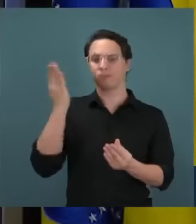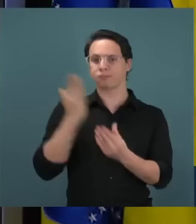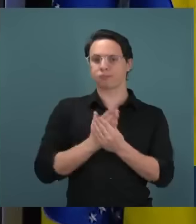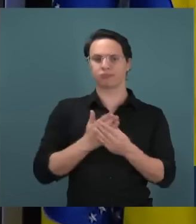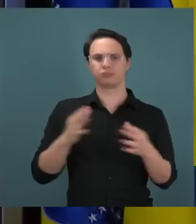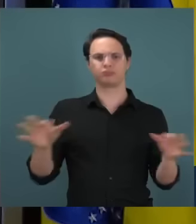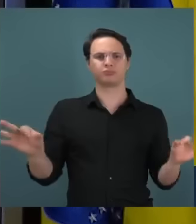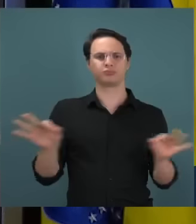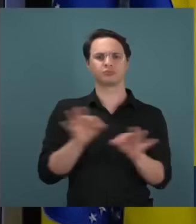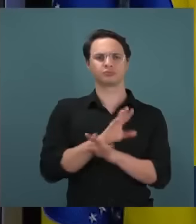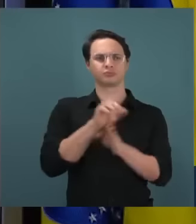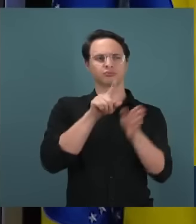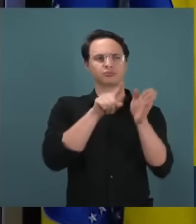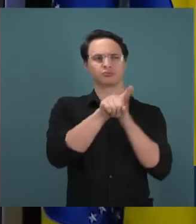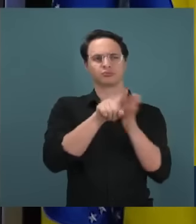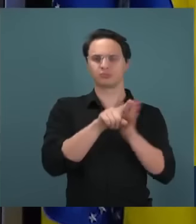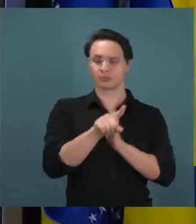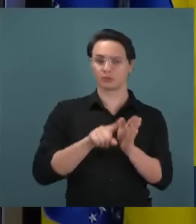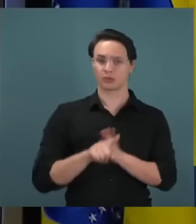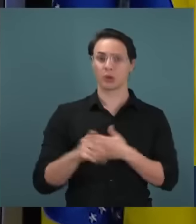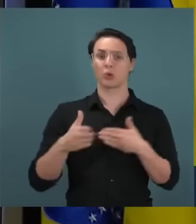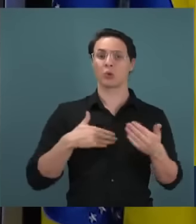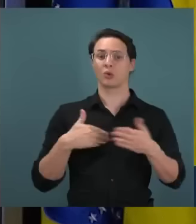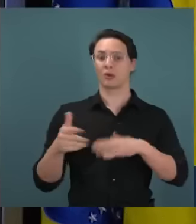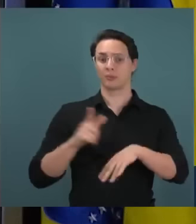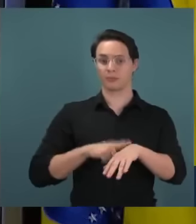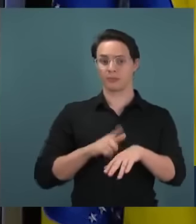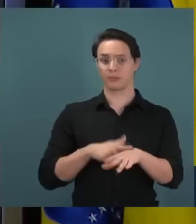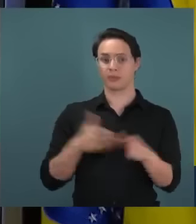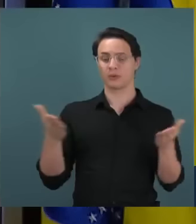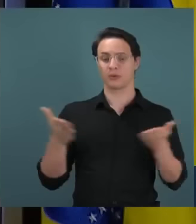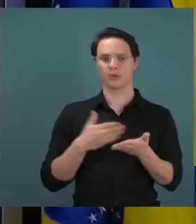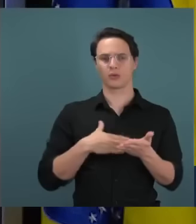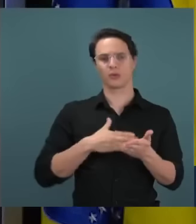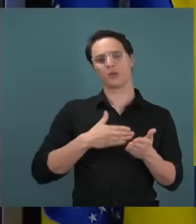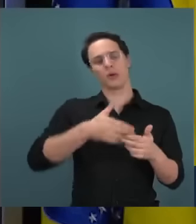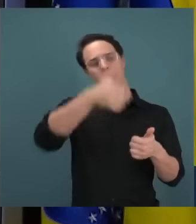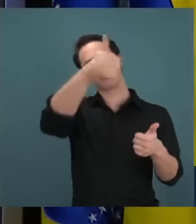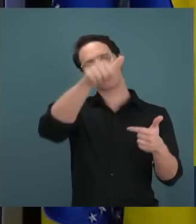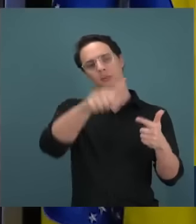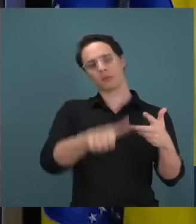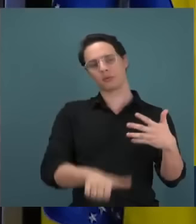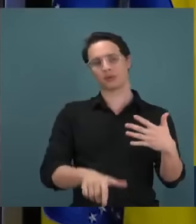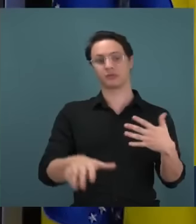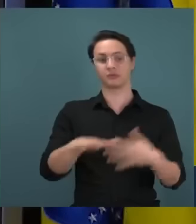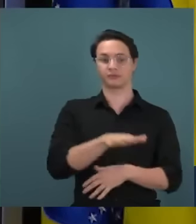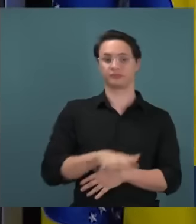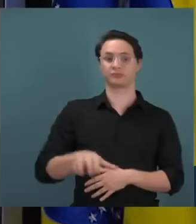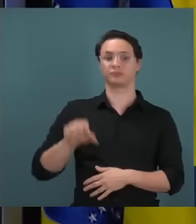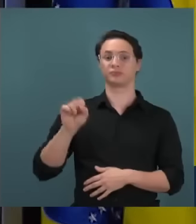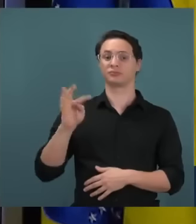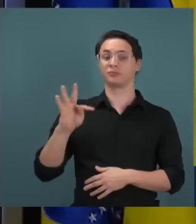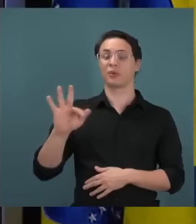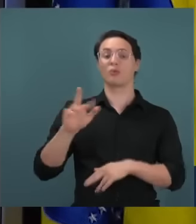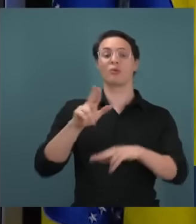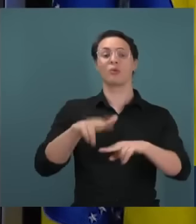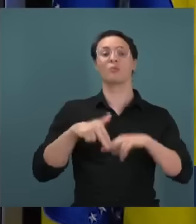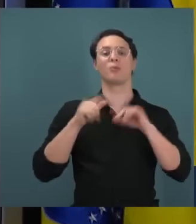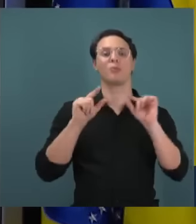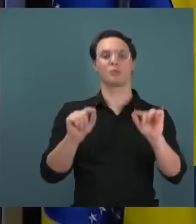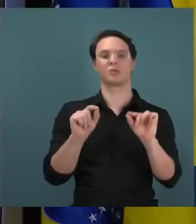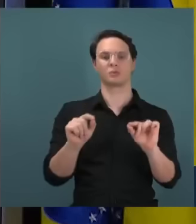de inquéritos e podem a qualquer momento serem julgados apenas pelo Supremo Tribunal Federal, em virtude